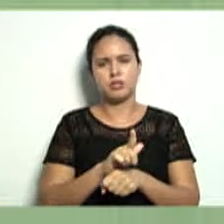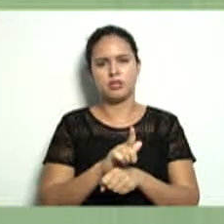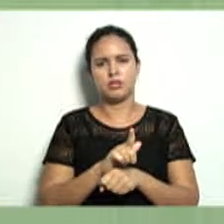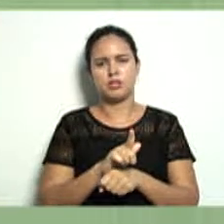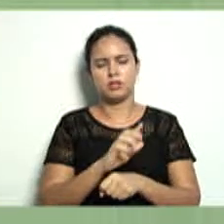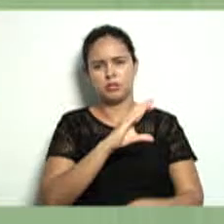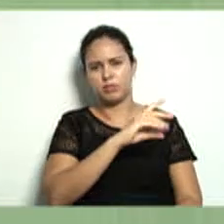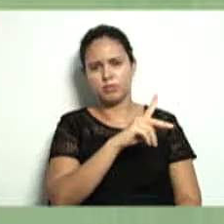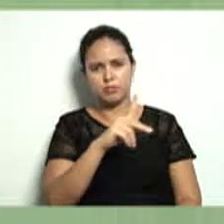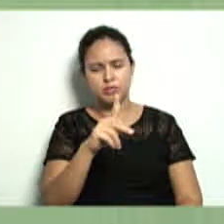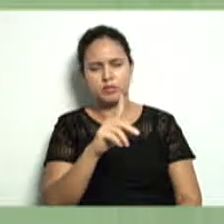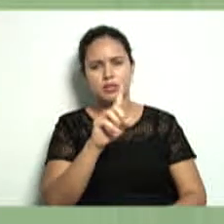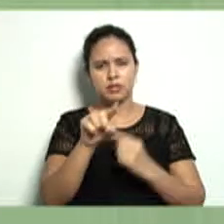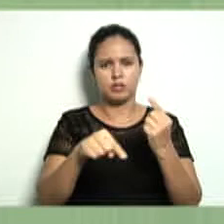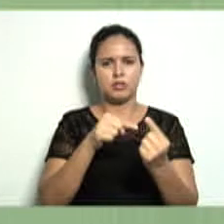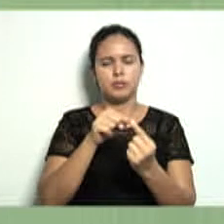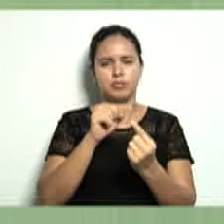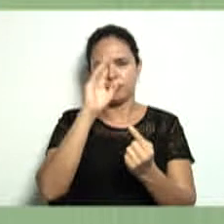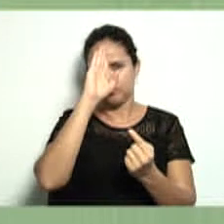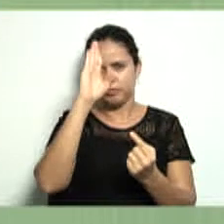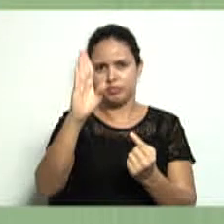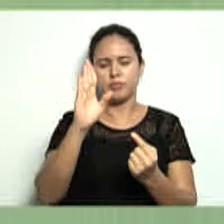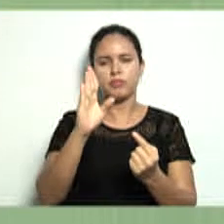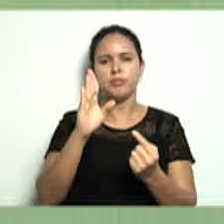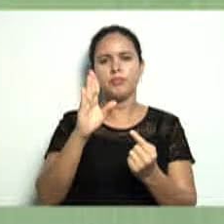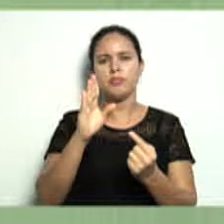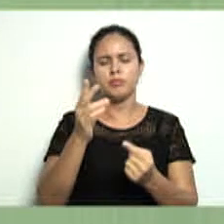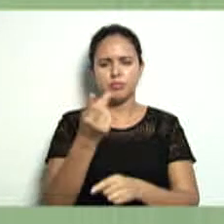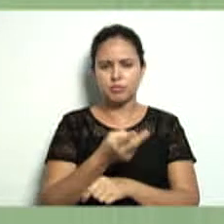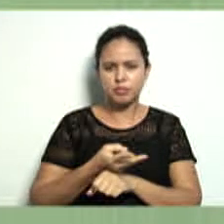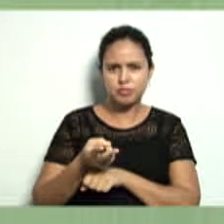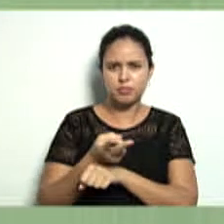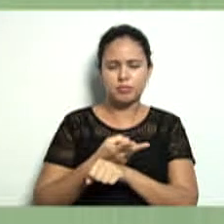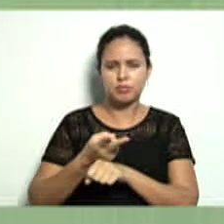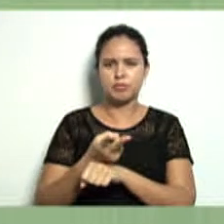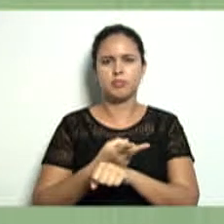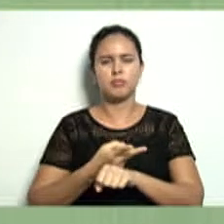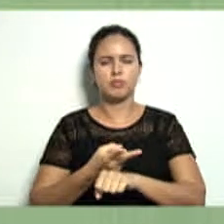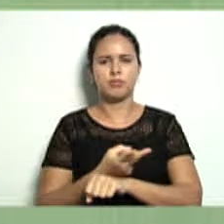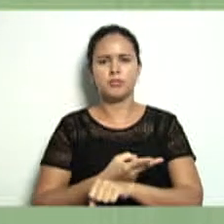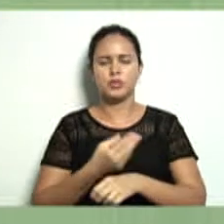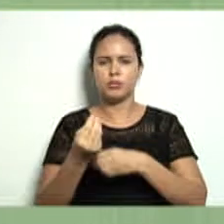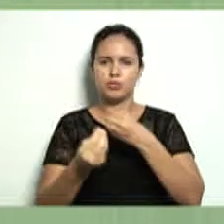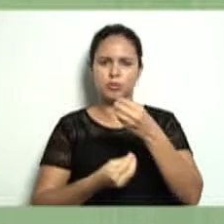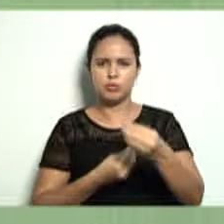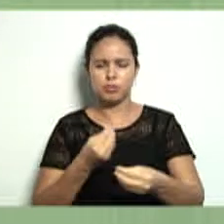cooperativa ela tem como esse objetivo principal de buscar a melhor forma